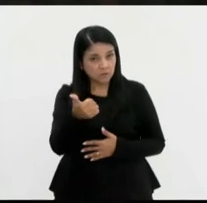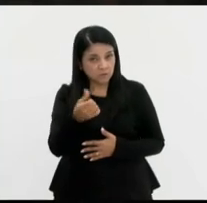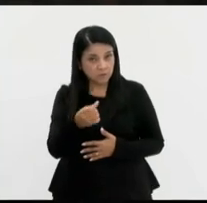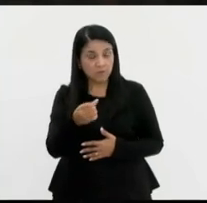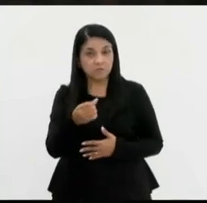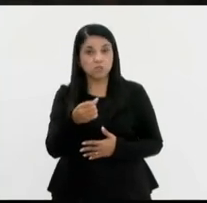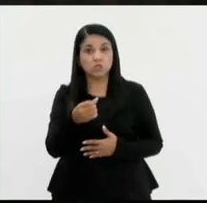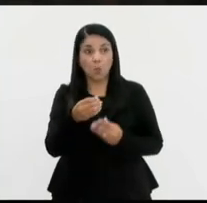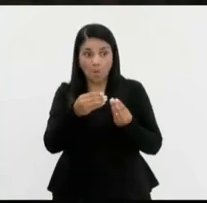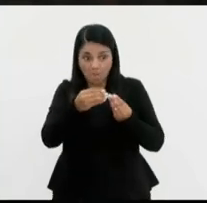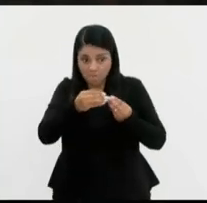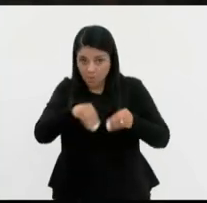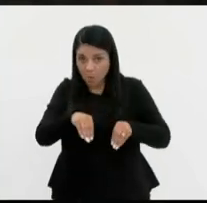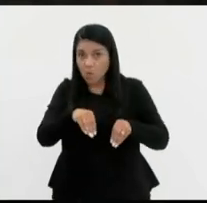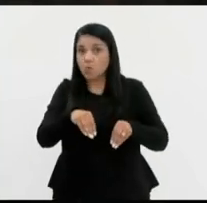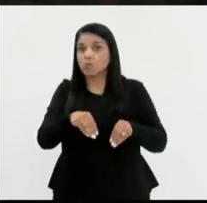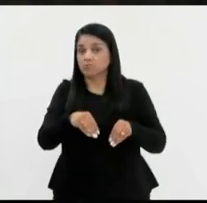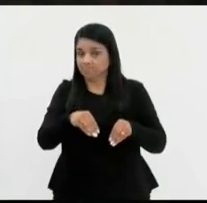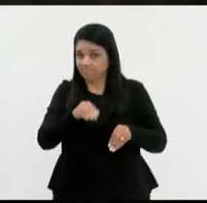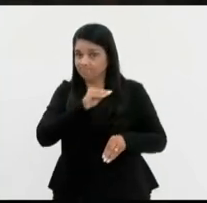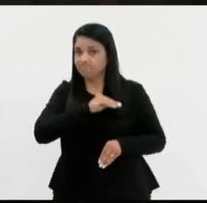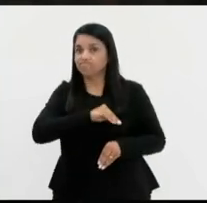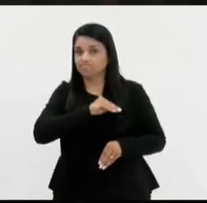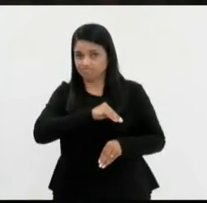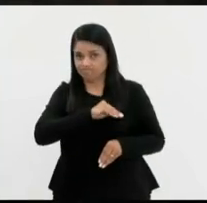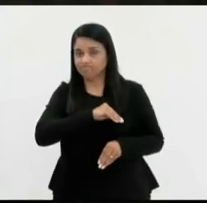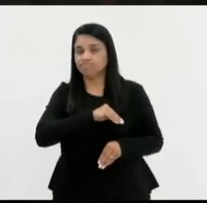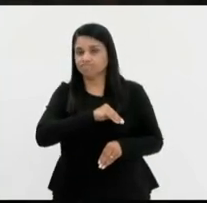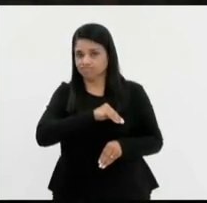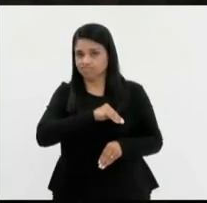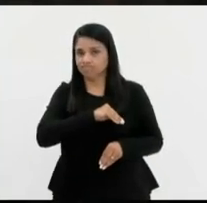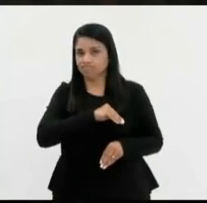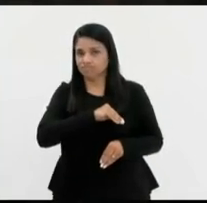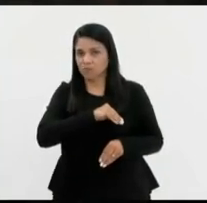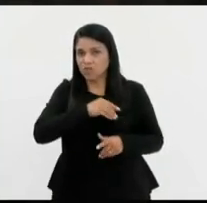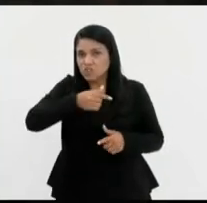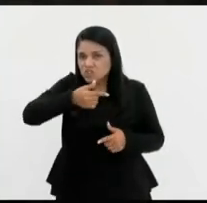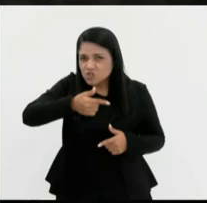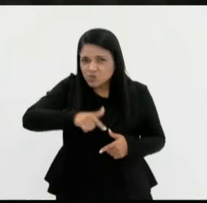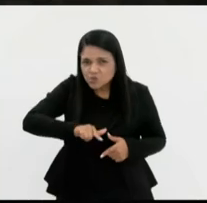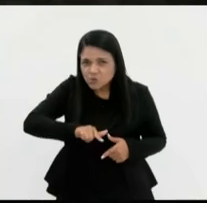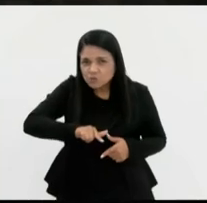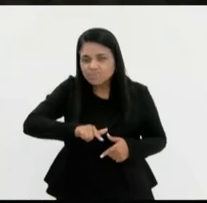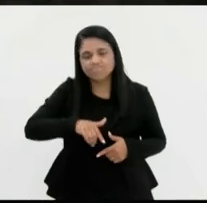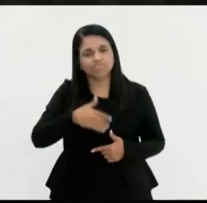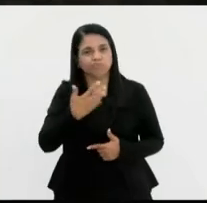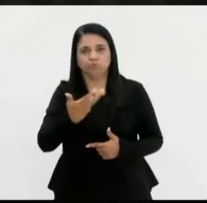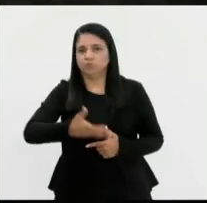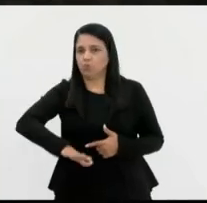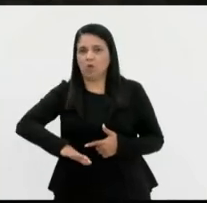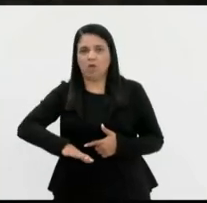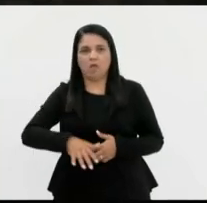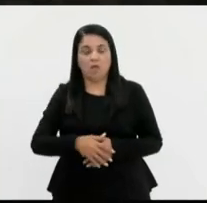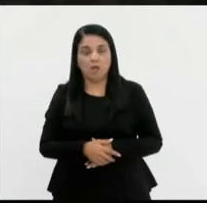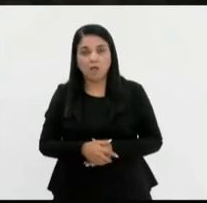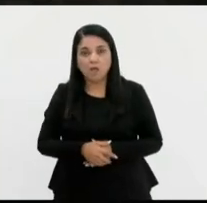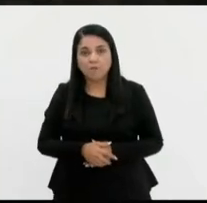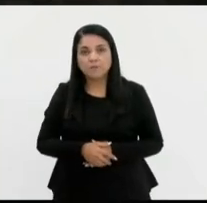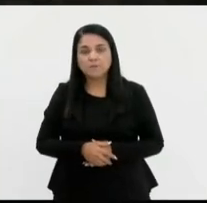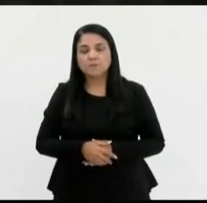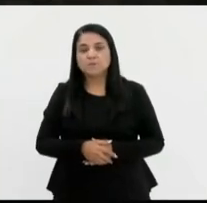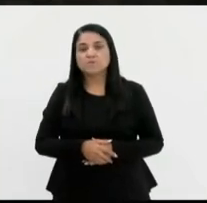foi e não queremos que isso venha de novo a ocorrer Além disso